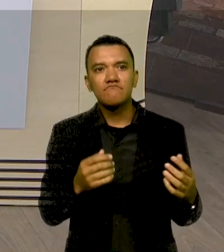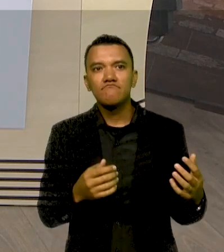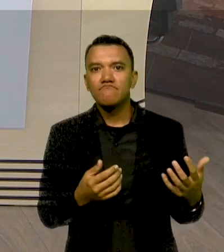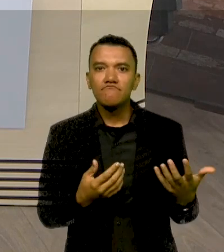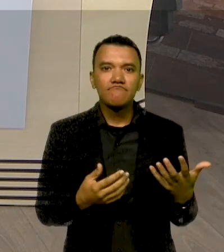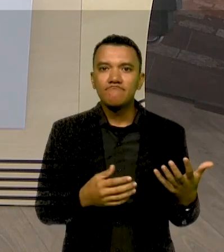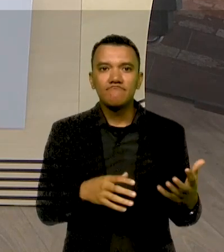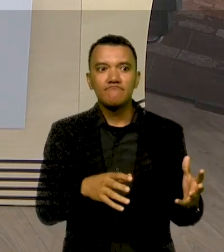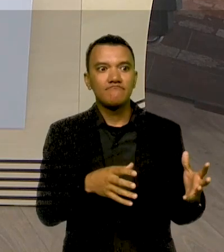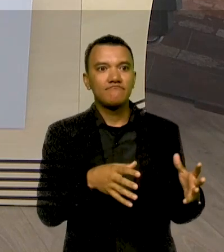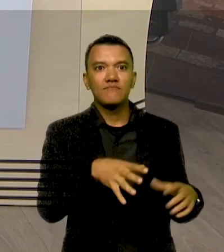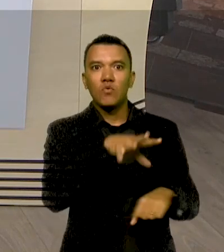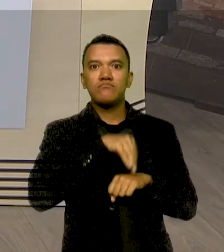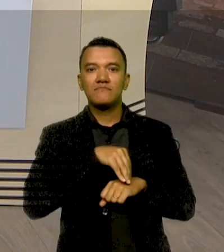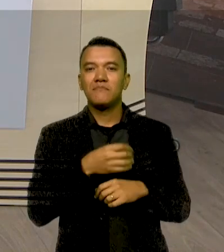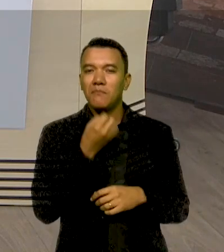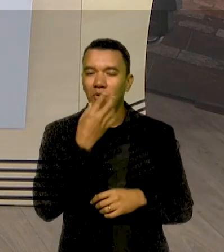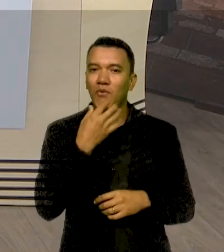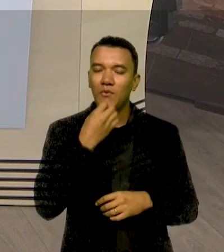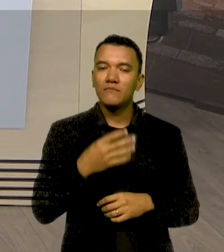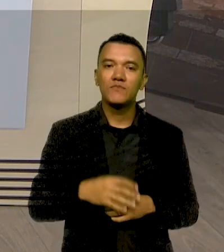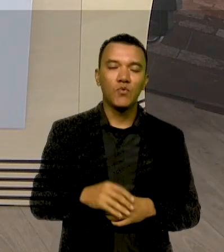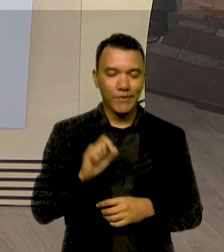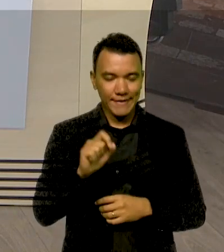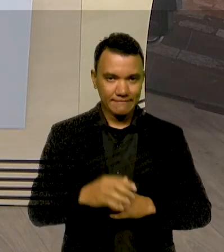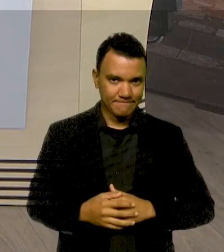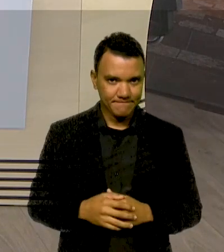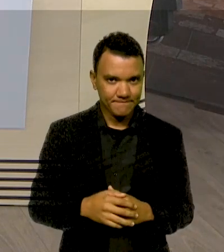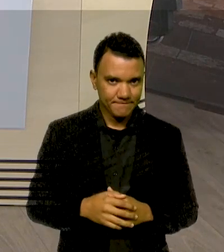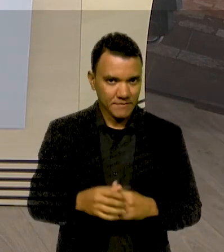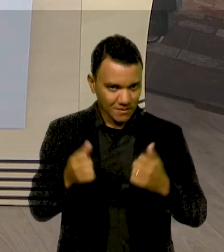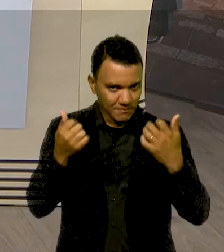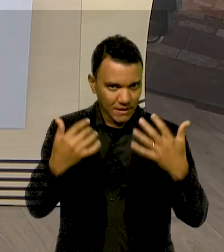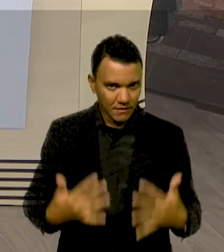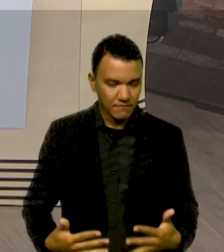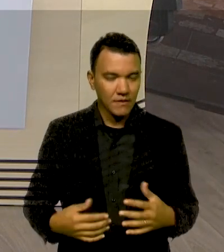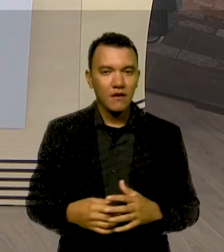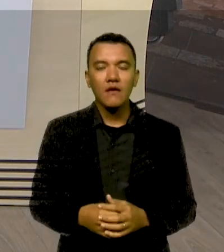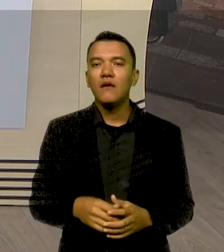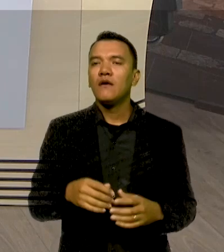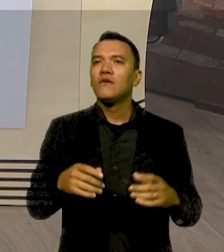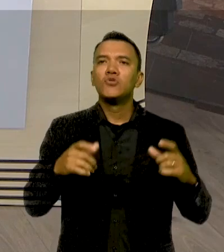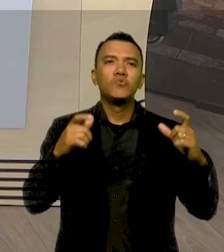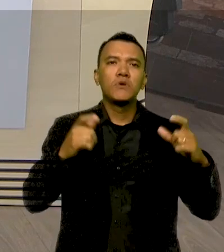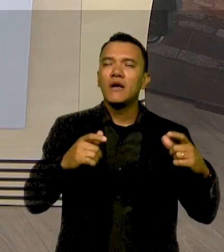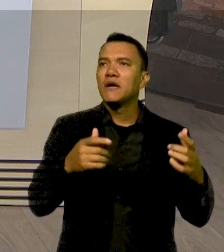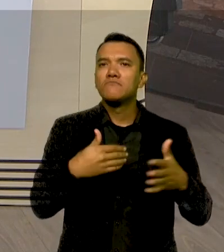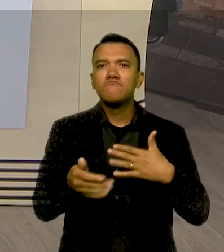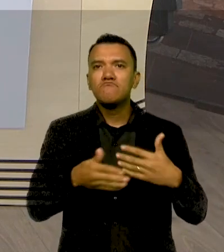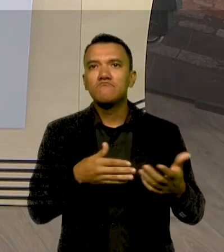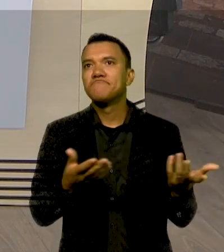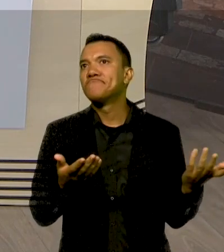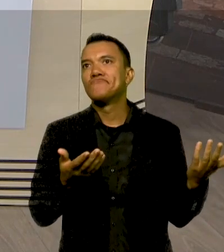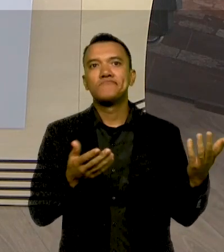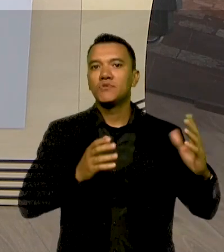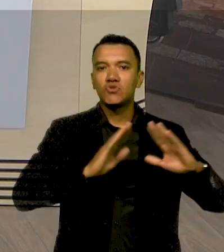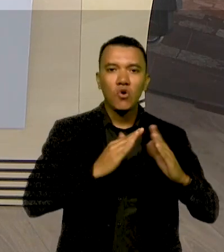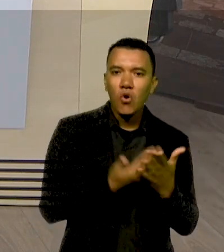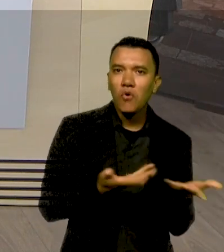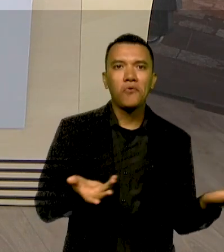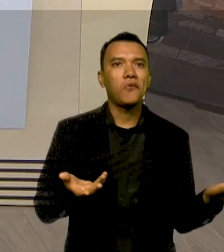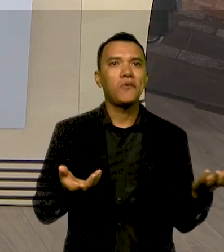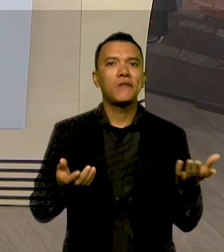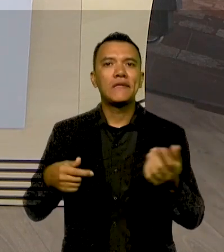gente vê em um determinado espaço, aí pode ser tanto numa escola como no local de trabalho da